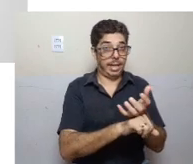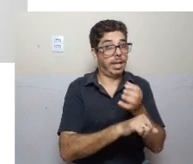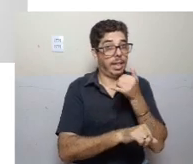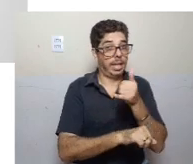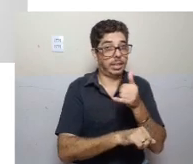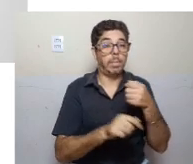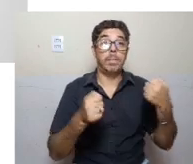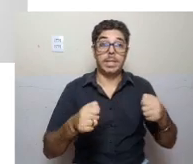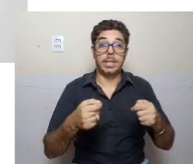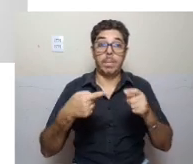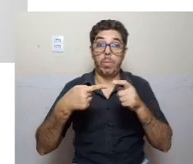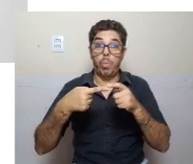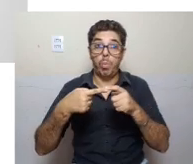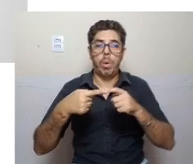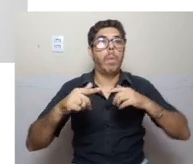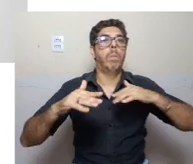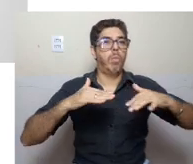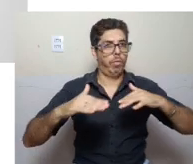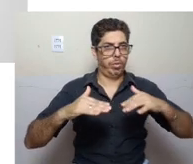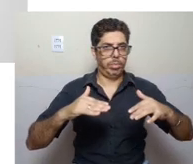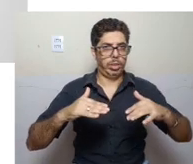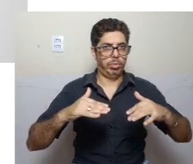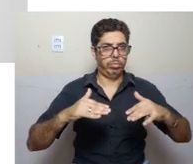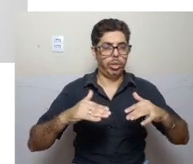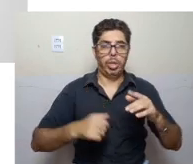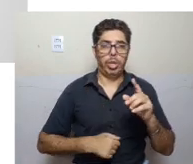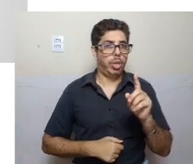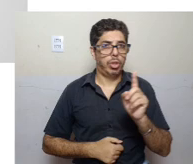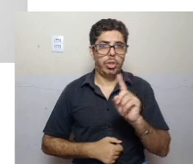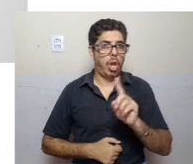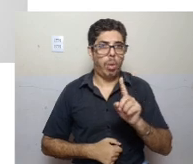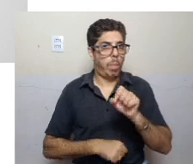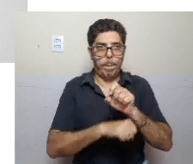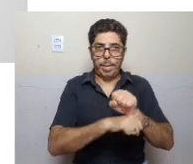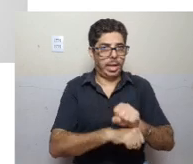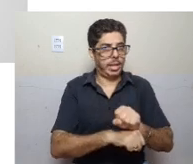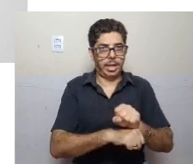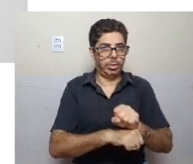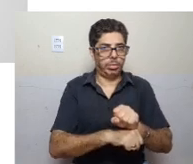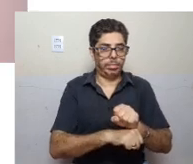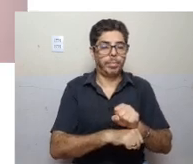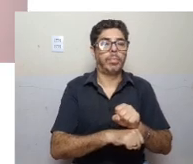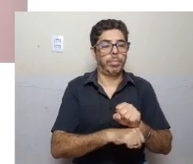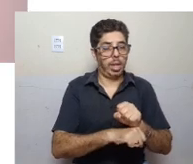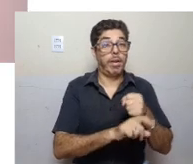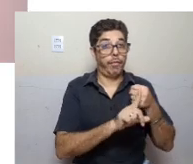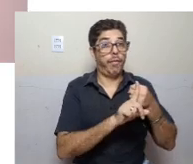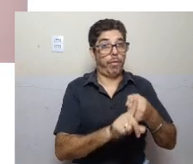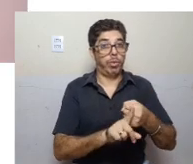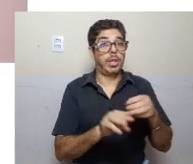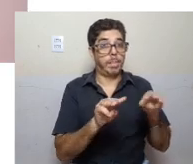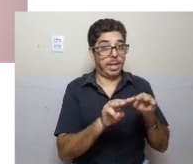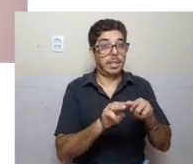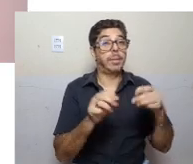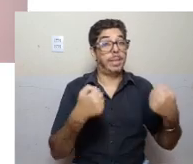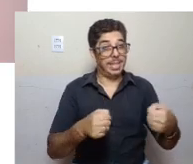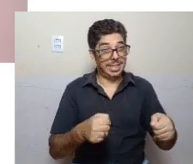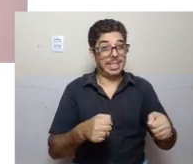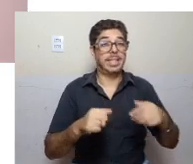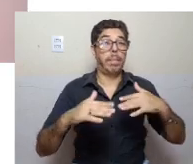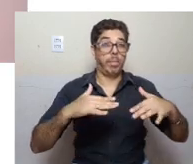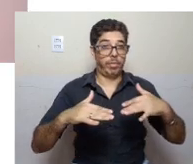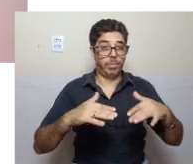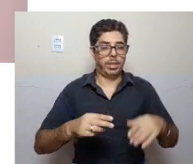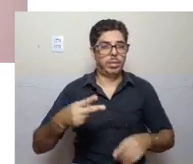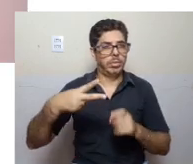que a carga deve estar em movimento. Nenhuma força magnética atua sobre cargas paradas. A segunda condição é que a velocidade da